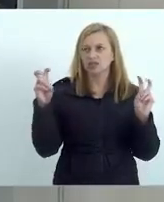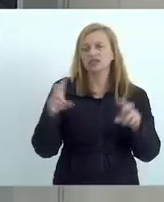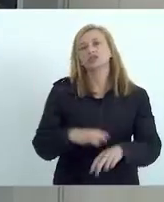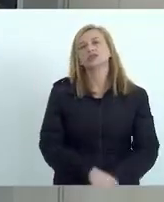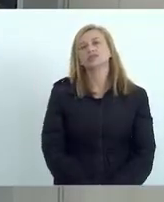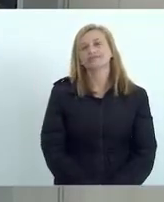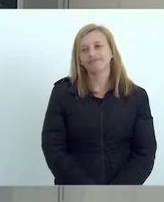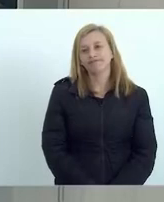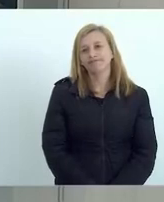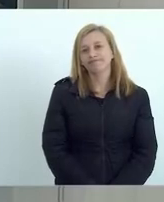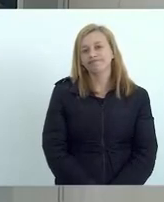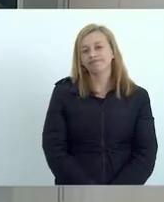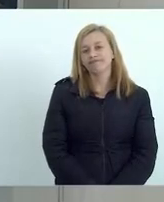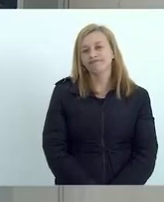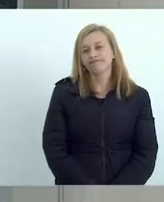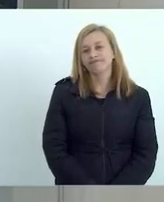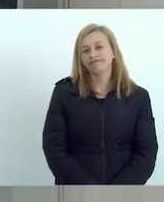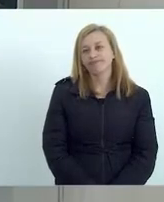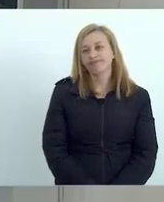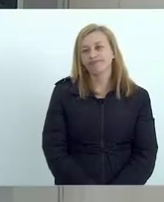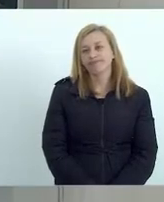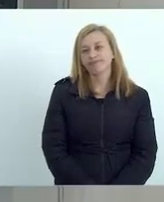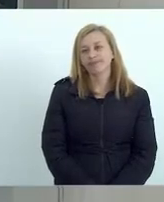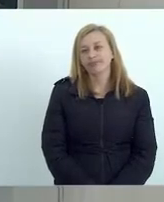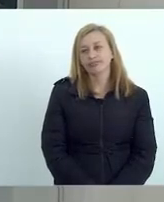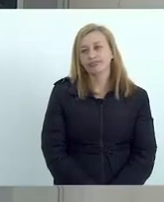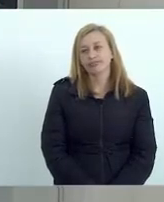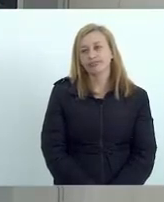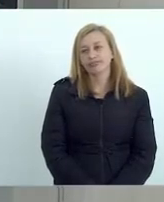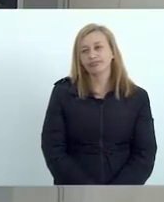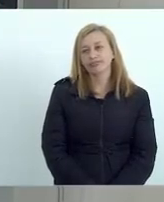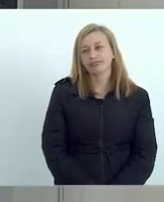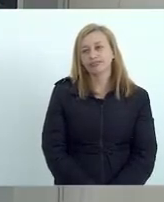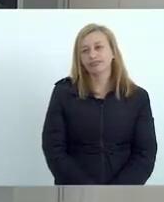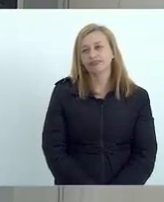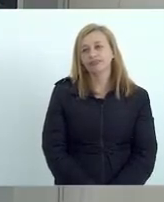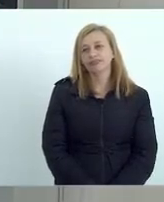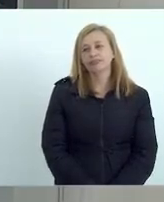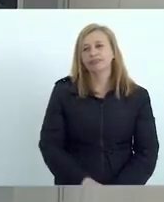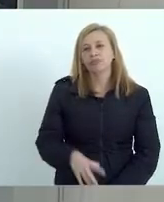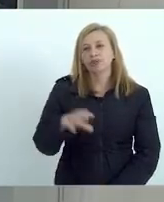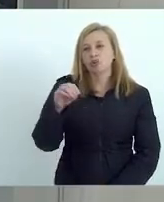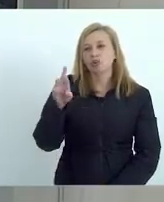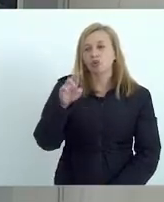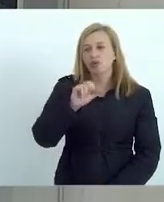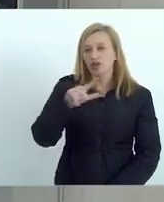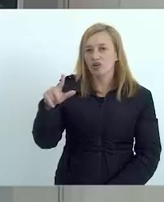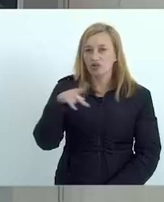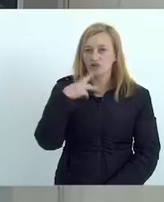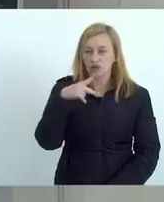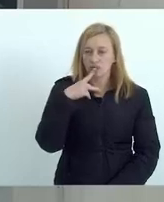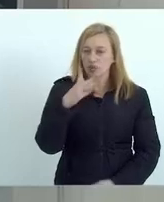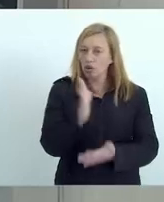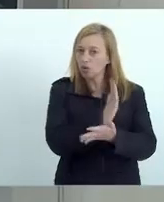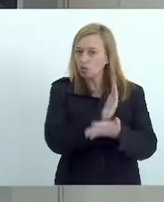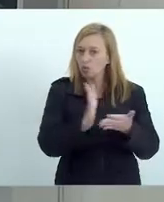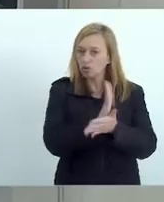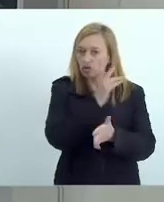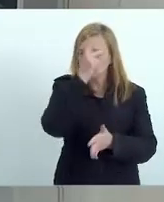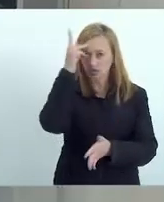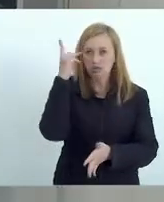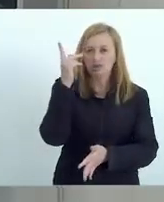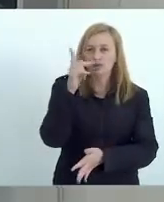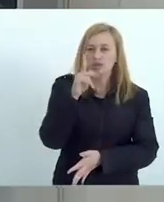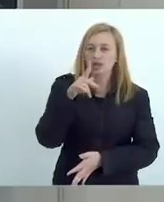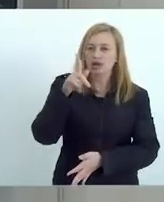isso se o casona e como a Coronel Ela mencionou que alguns pessoas